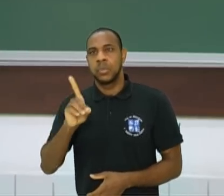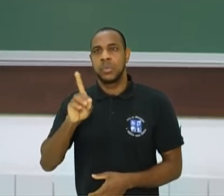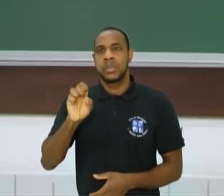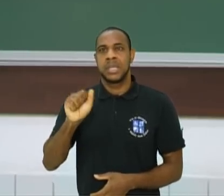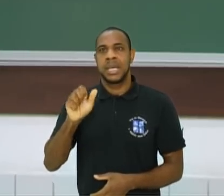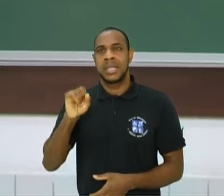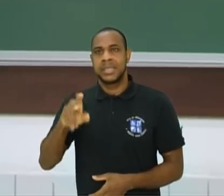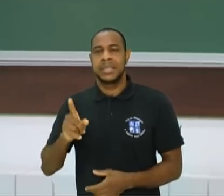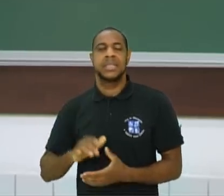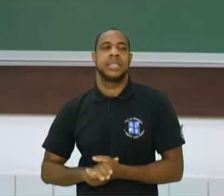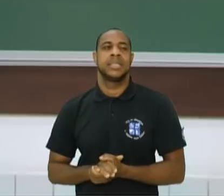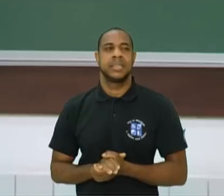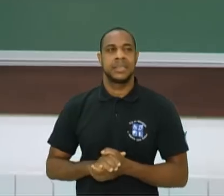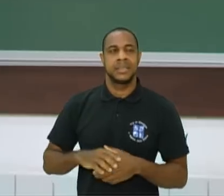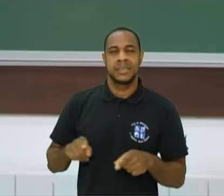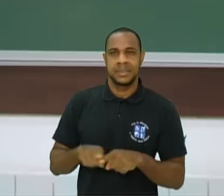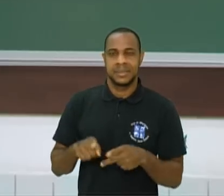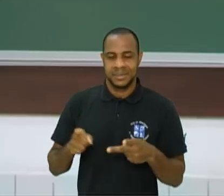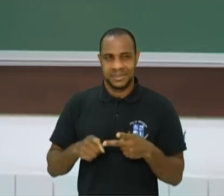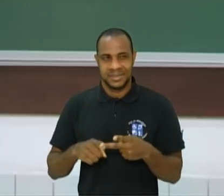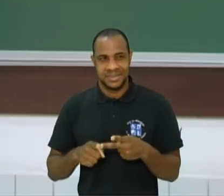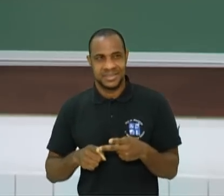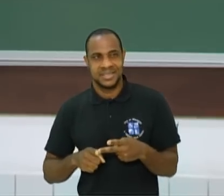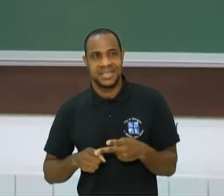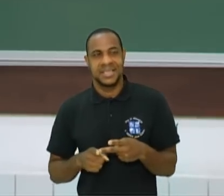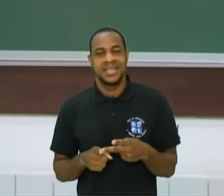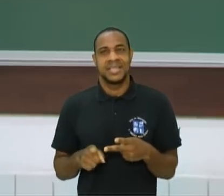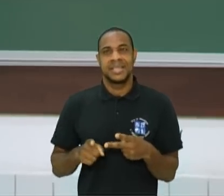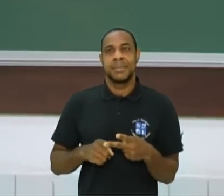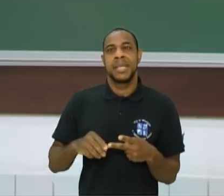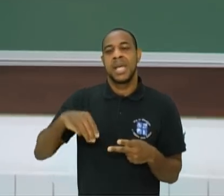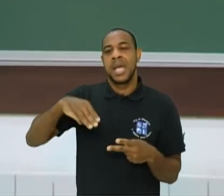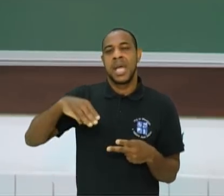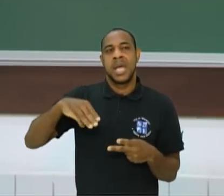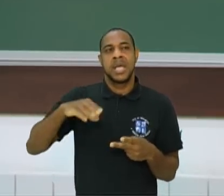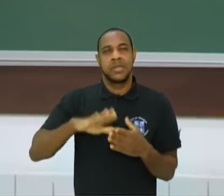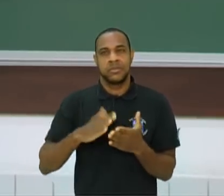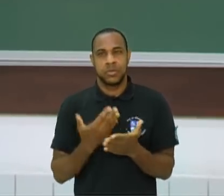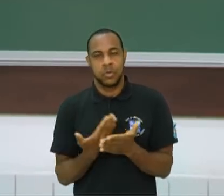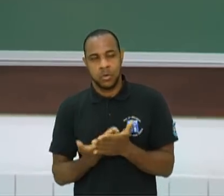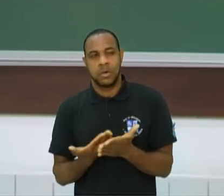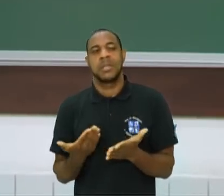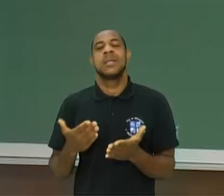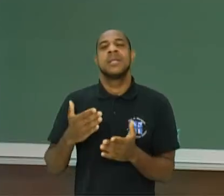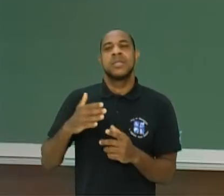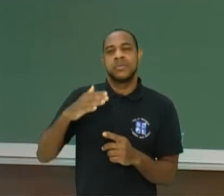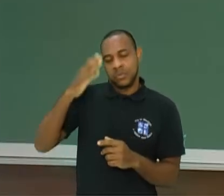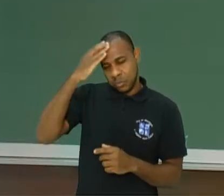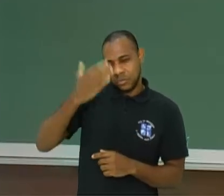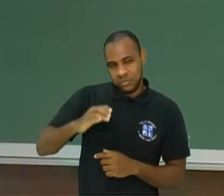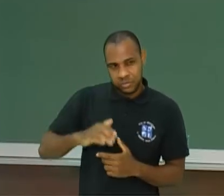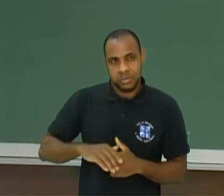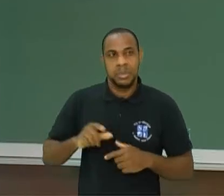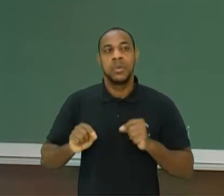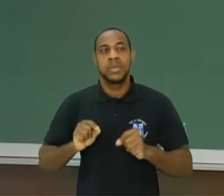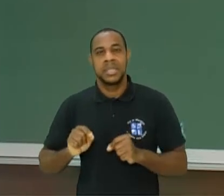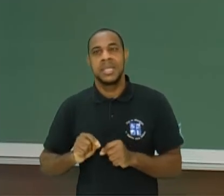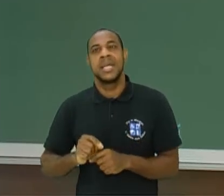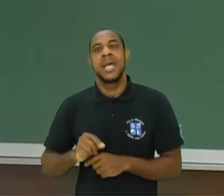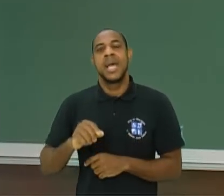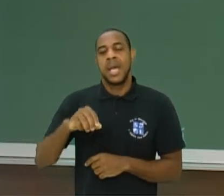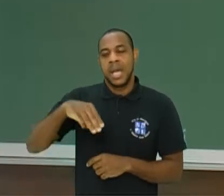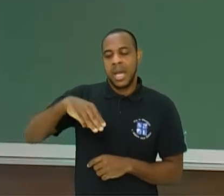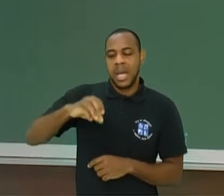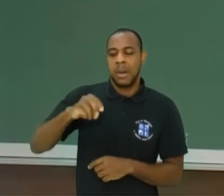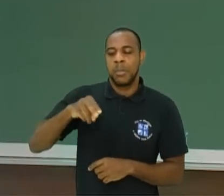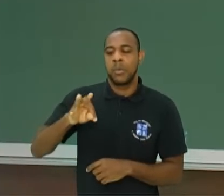vocês. E o Colégio Moradias Monteiro Lobato, né, de Curitiba, que a minha técnica aqui, Sueli, que tem